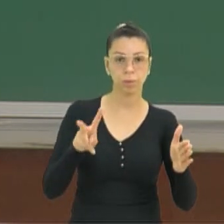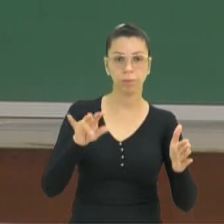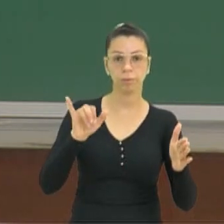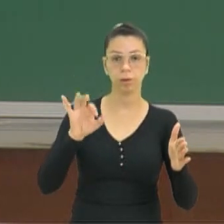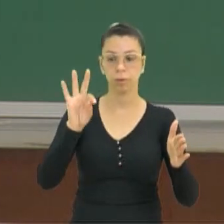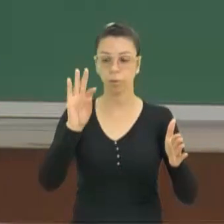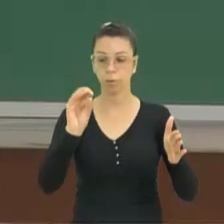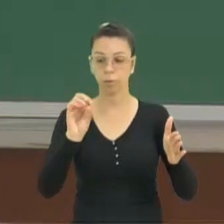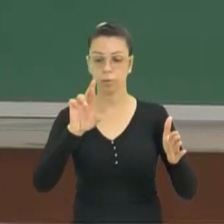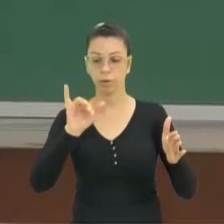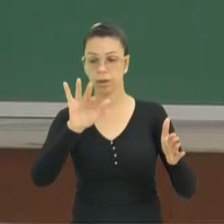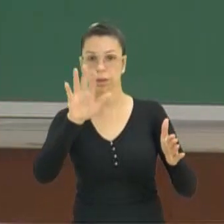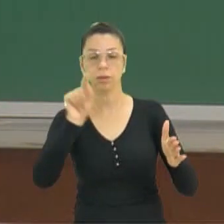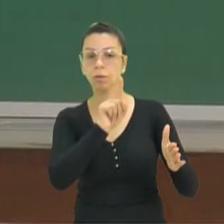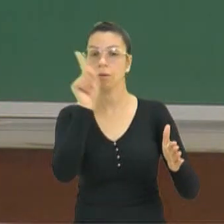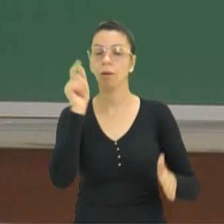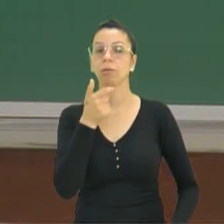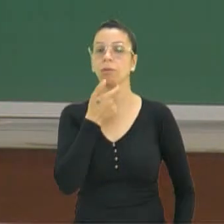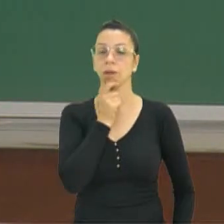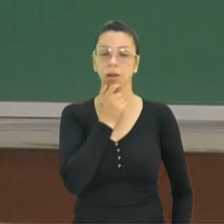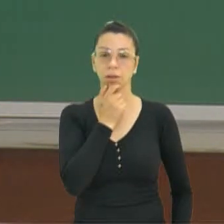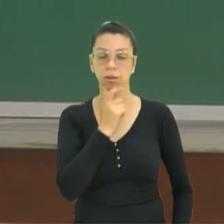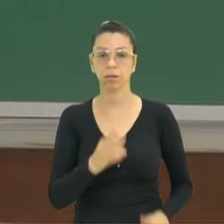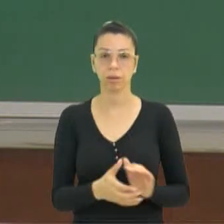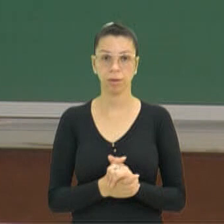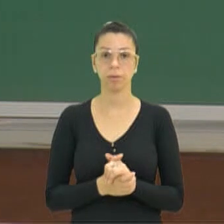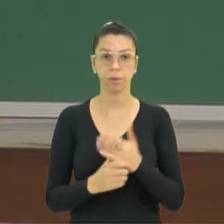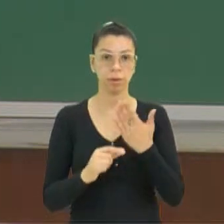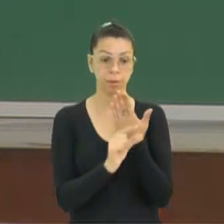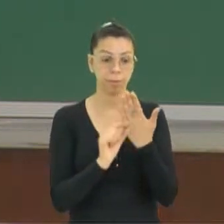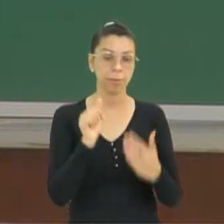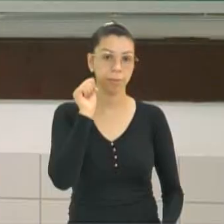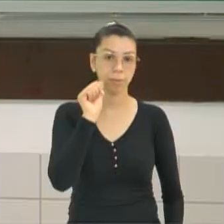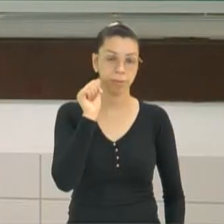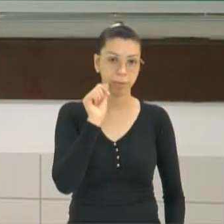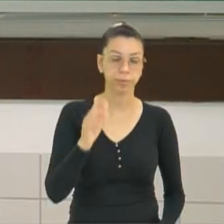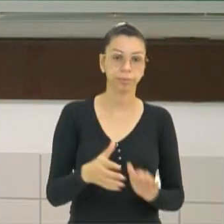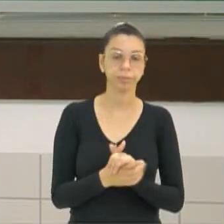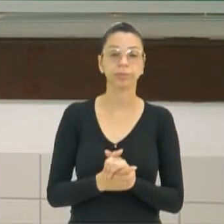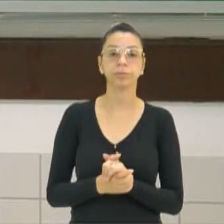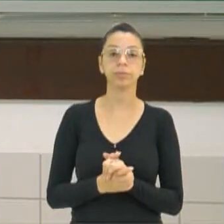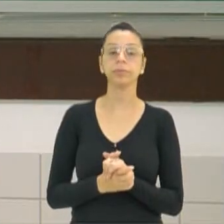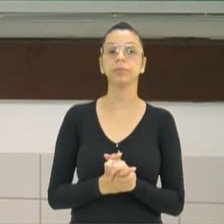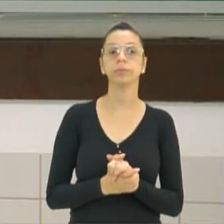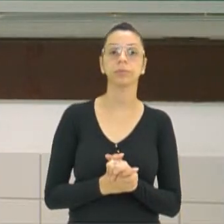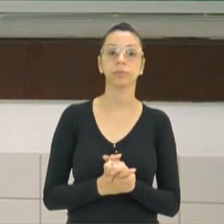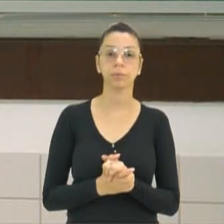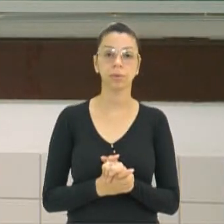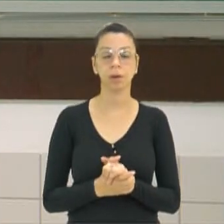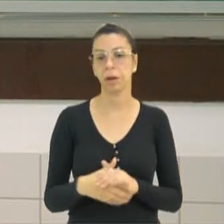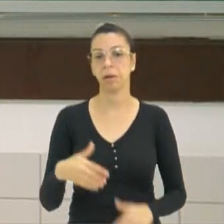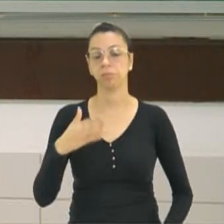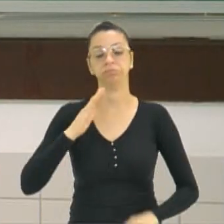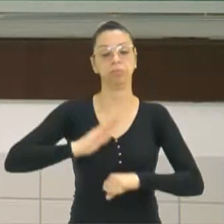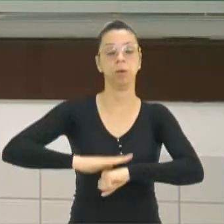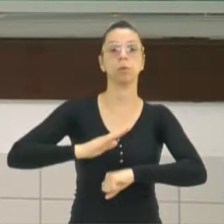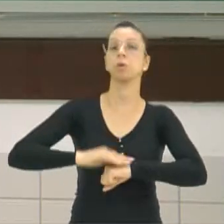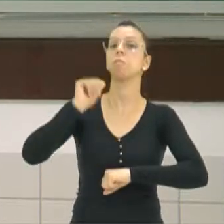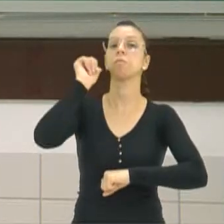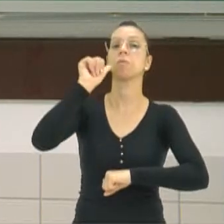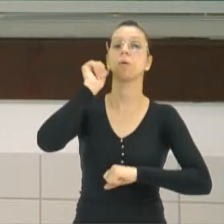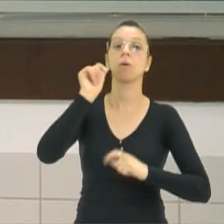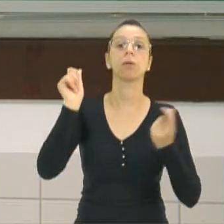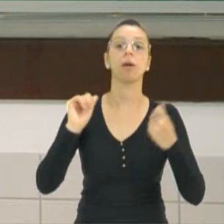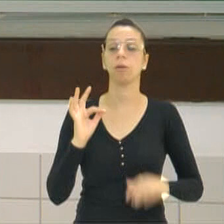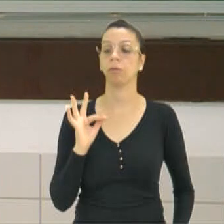Inglaterra, em que Jane Eyre, uma protagonista, veio justamente quebrar esse paradigma de que não, eu sou mulher e daí que eu tenho que